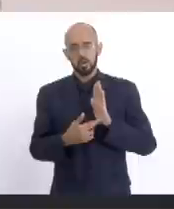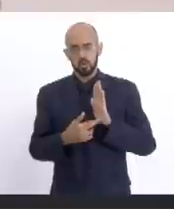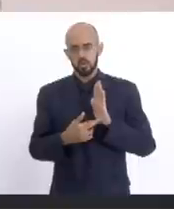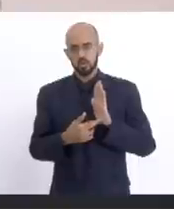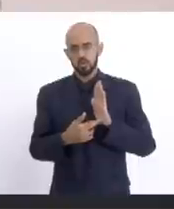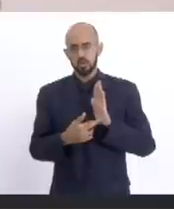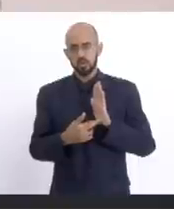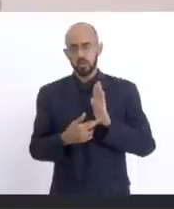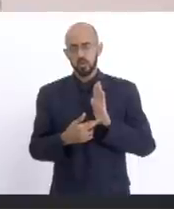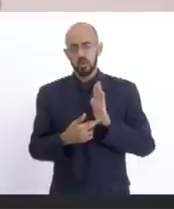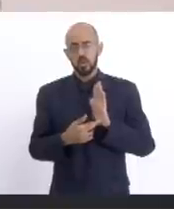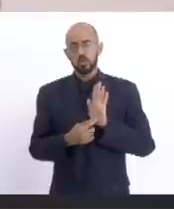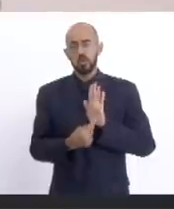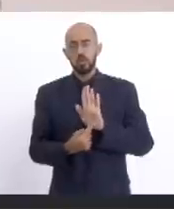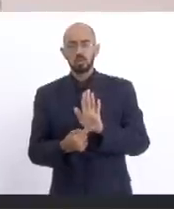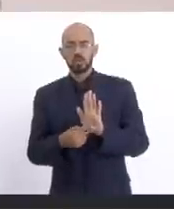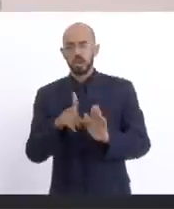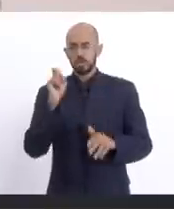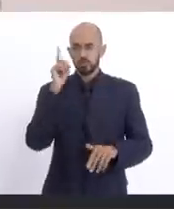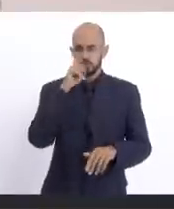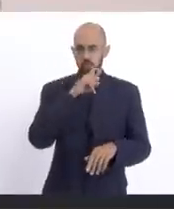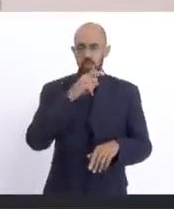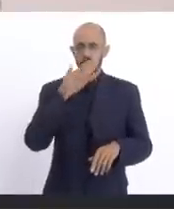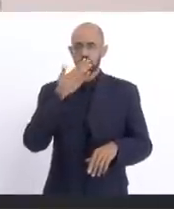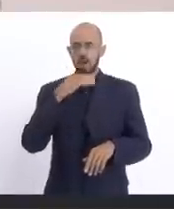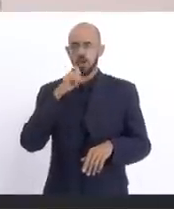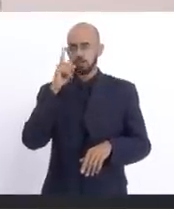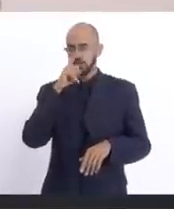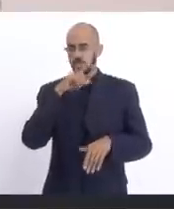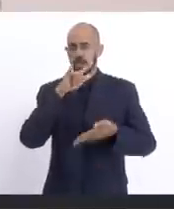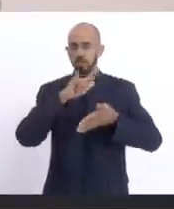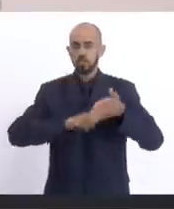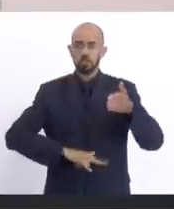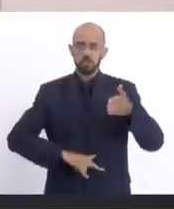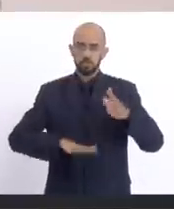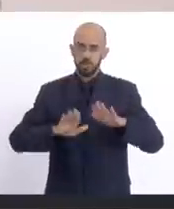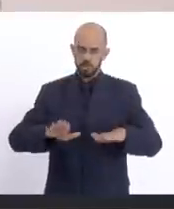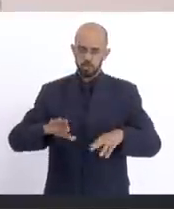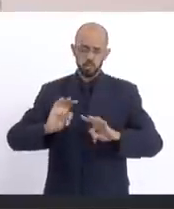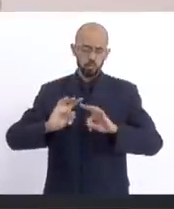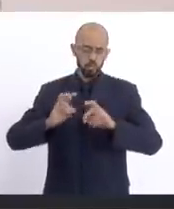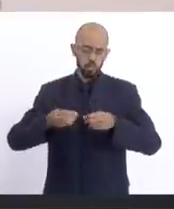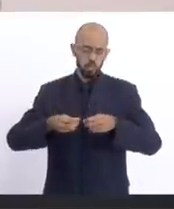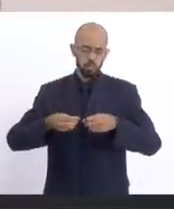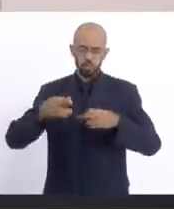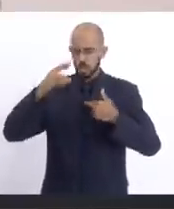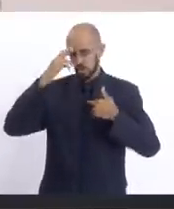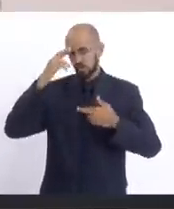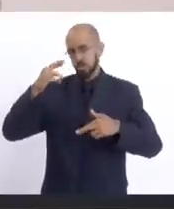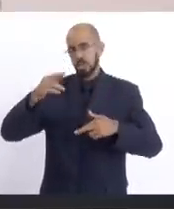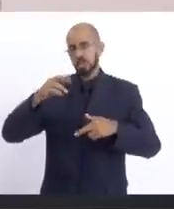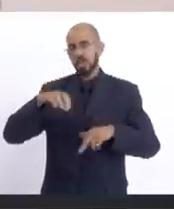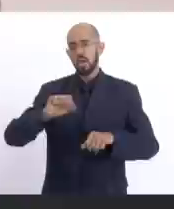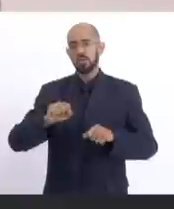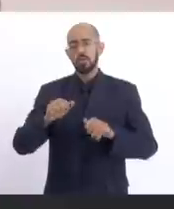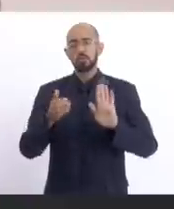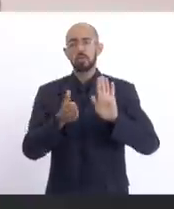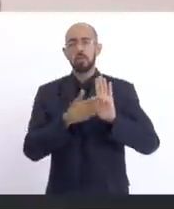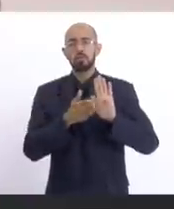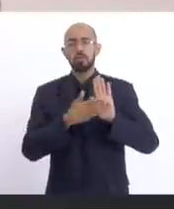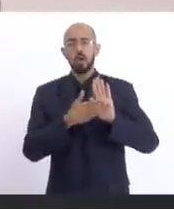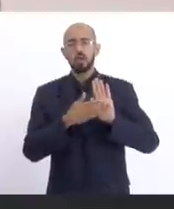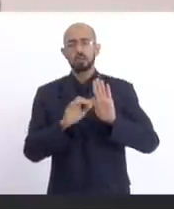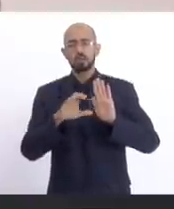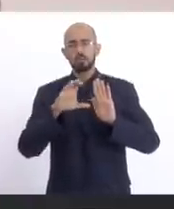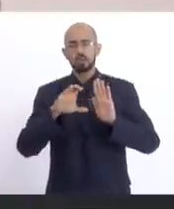dificuldade é essa certidão, é isso. Do contrário, com todo respeito, eu vou propor uma CPI dos incentivos fiscais. Concordo